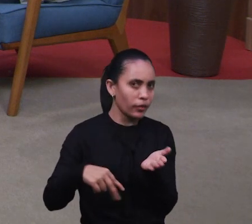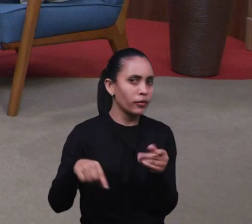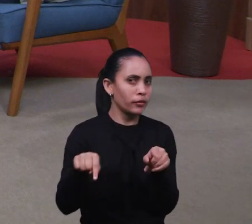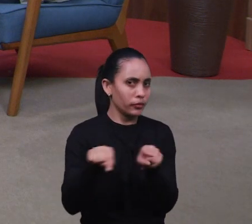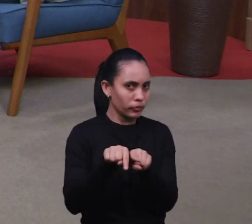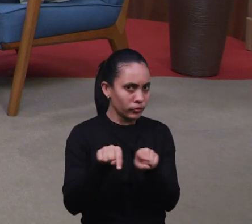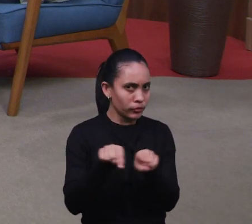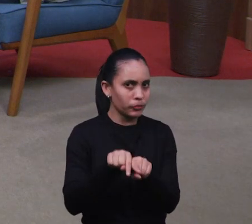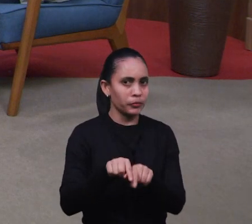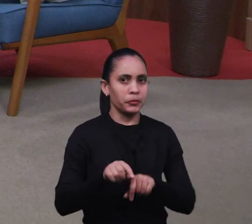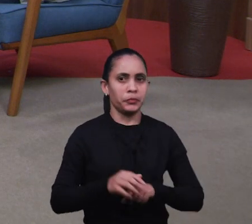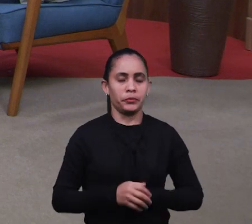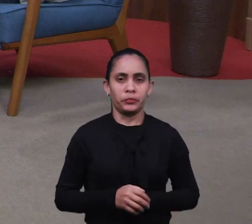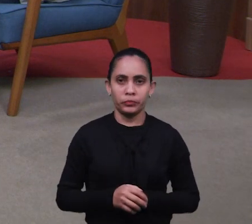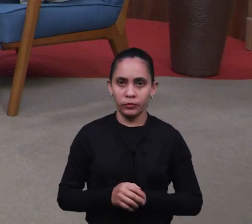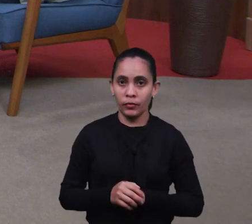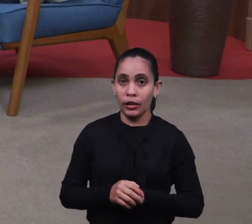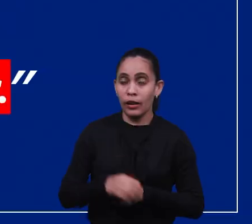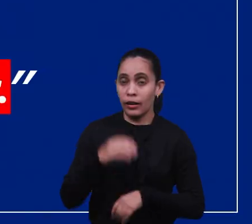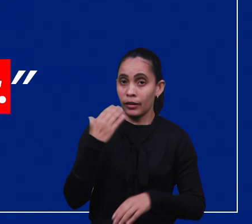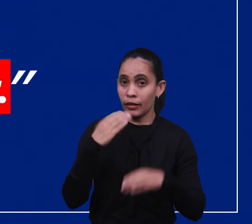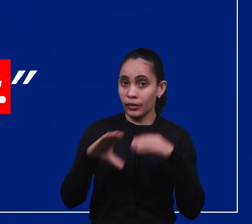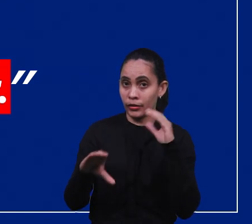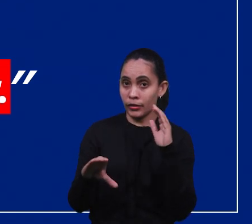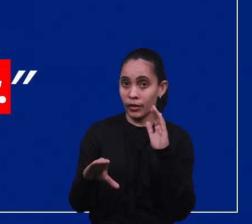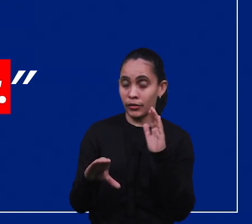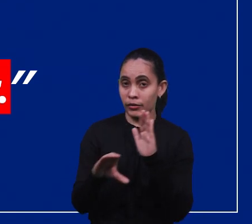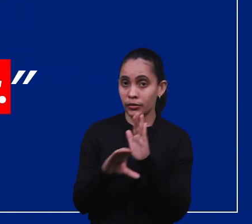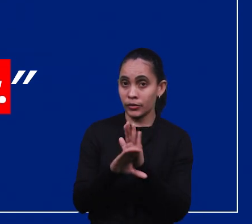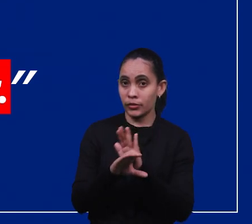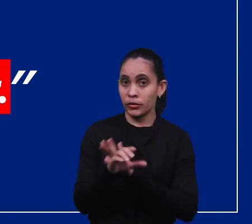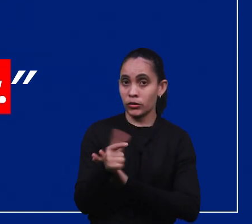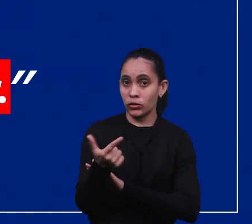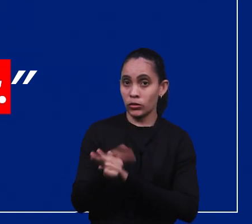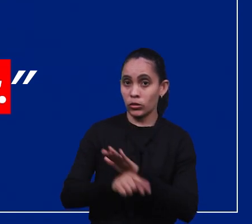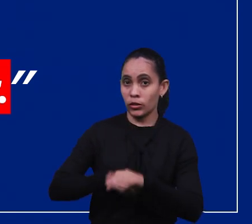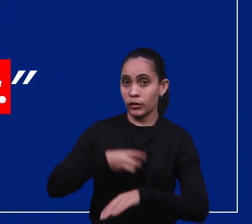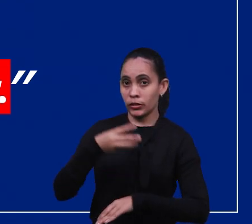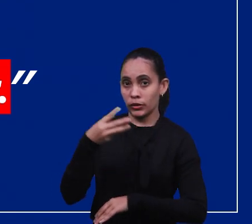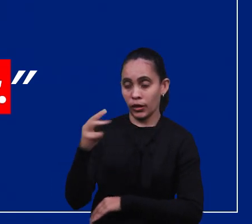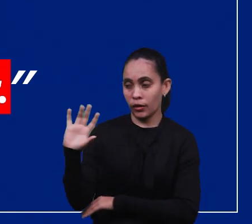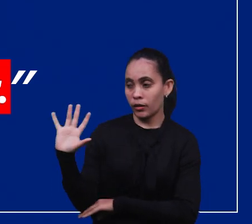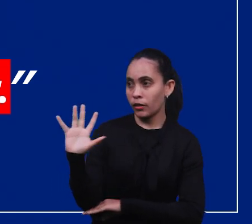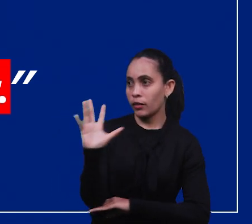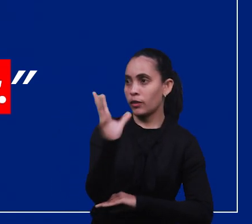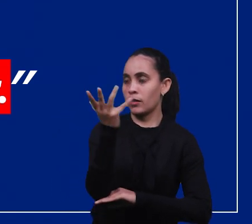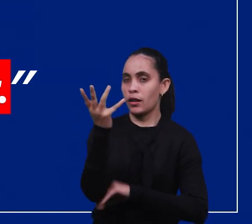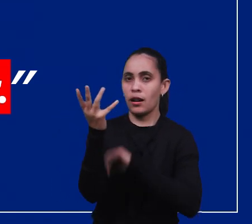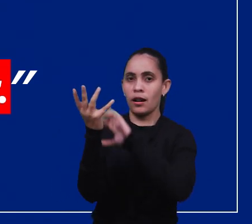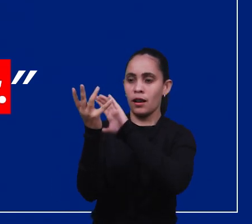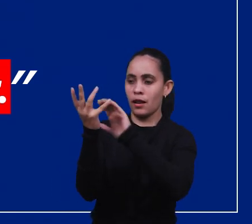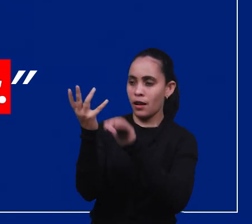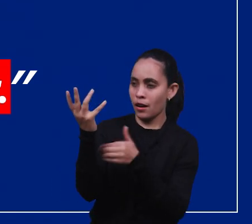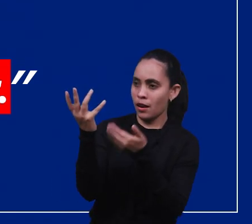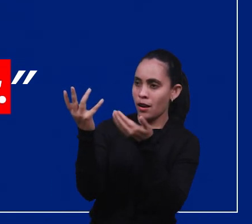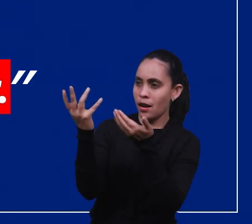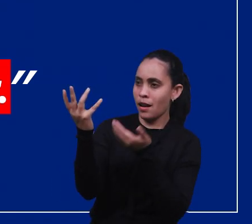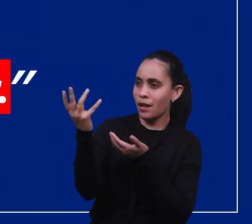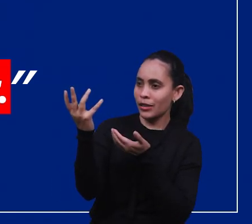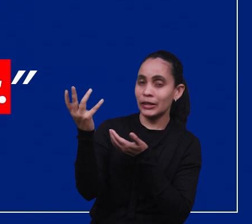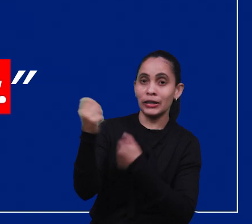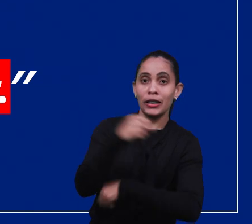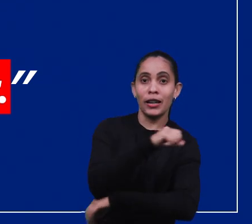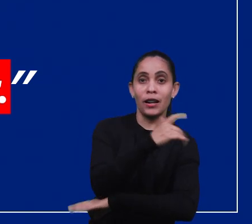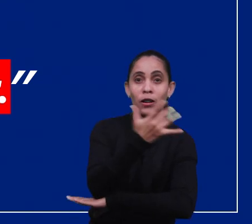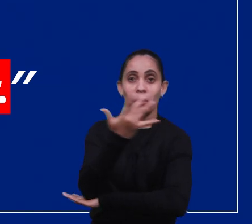conteúdo em Cantares 2:3. Qual a macieira entre as árvores do bosque, tal é o meu amado entre os